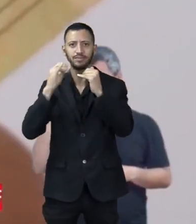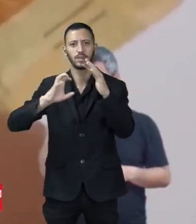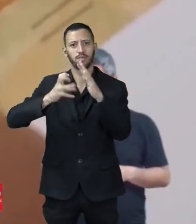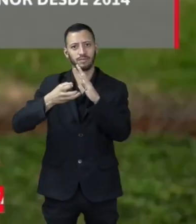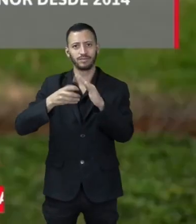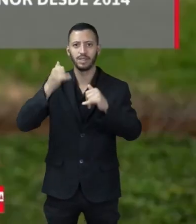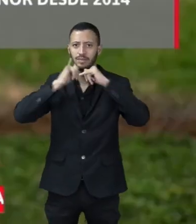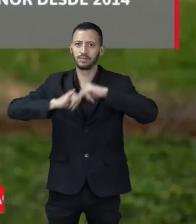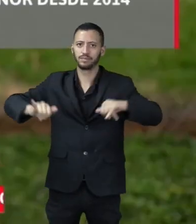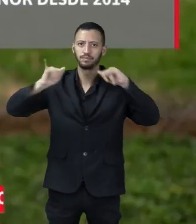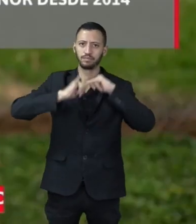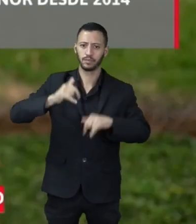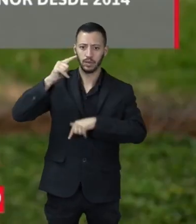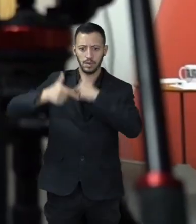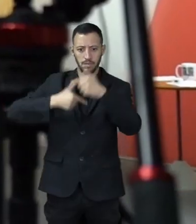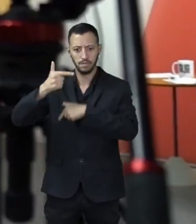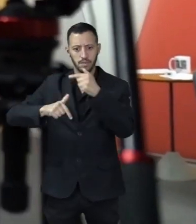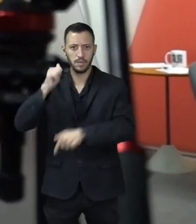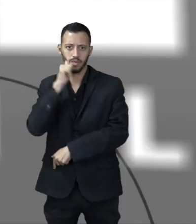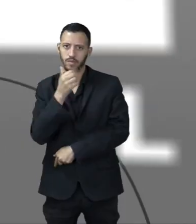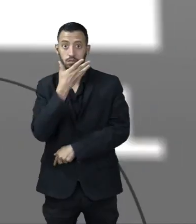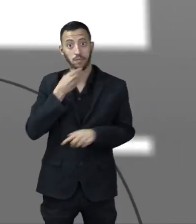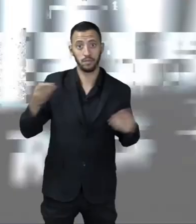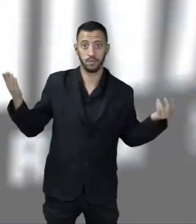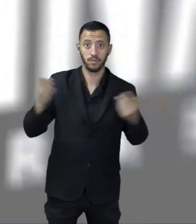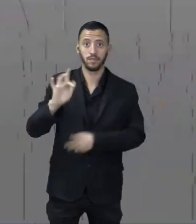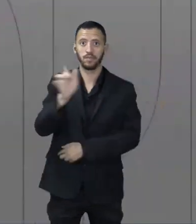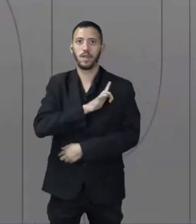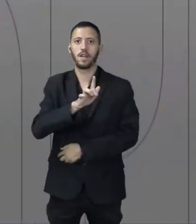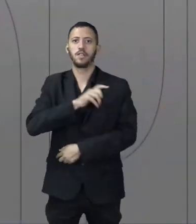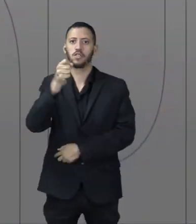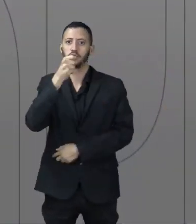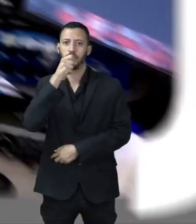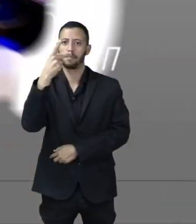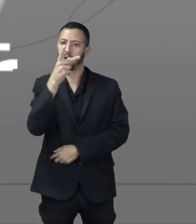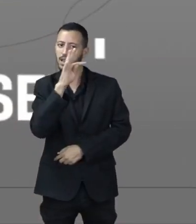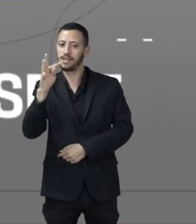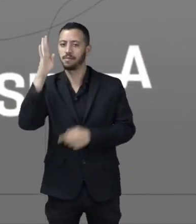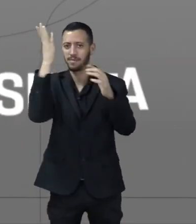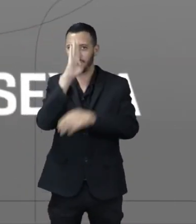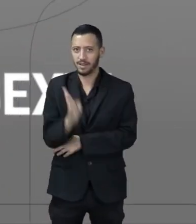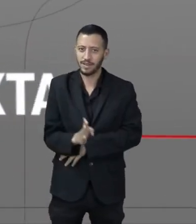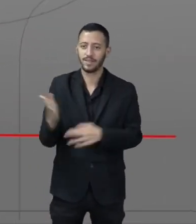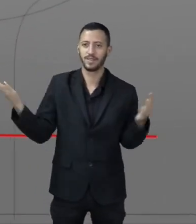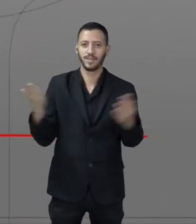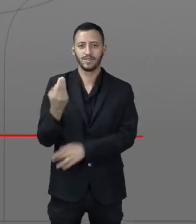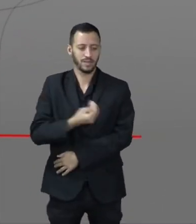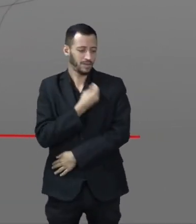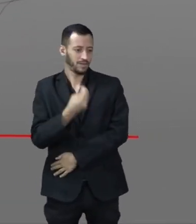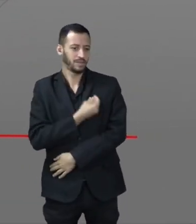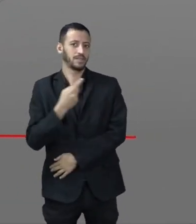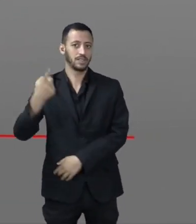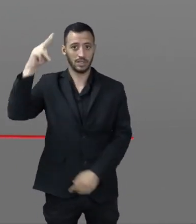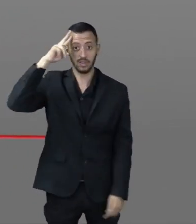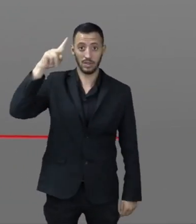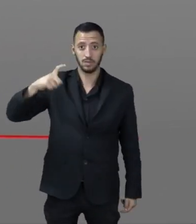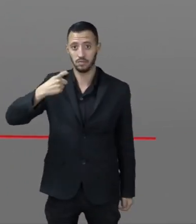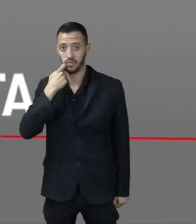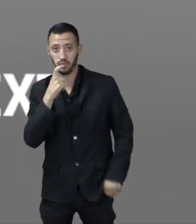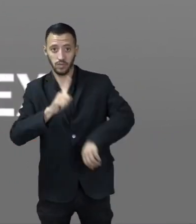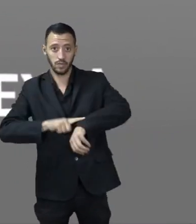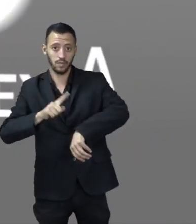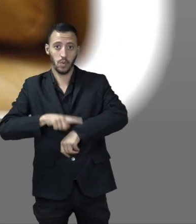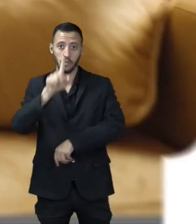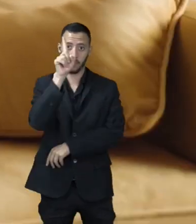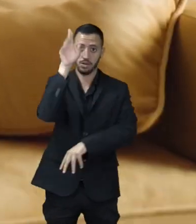Se é notícia para o trabalhador e para a trabalhadora, está no Jornal PT Brasil. Ao vivo, de segunda a sexta, às 13